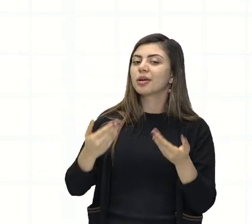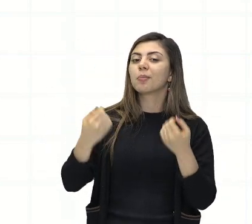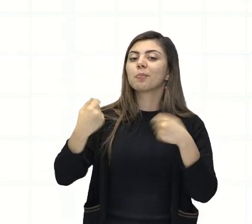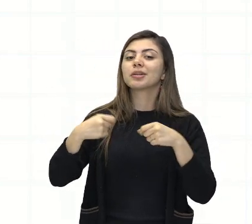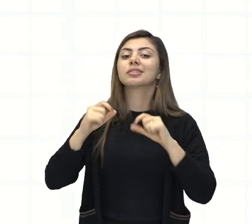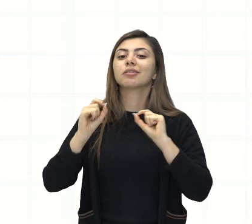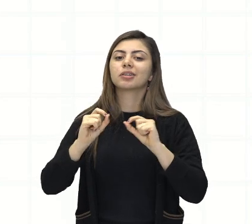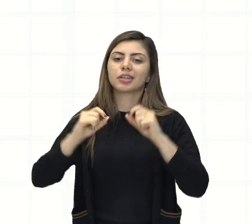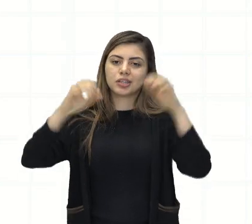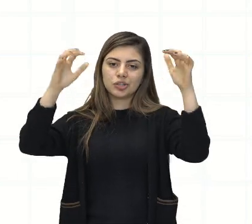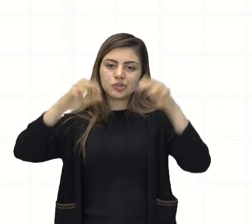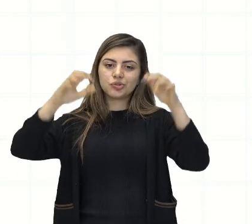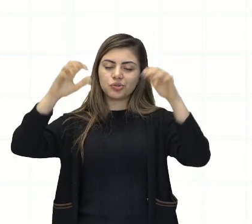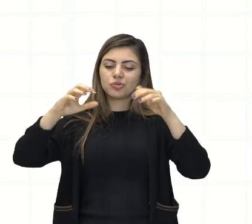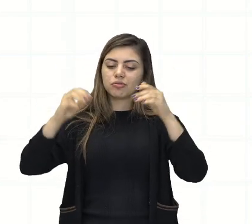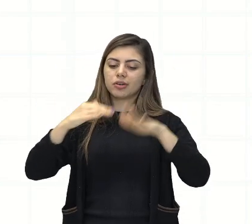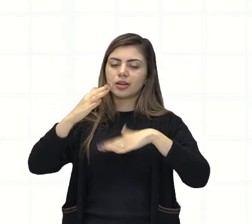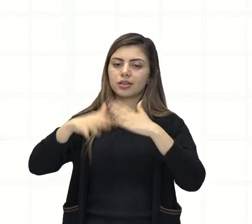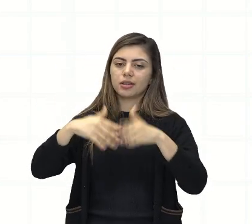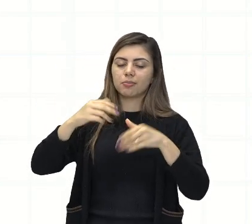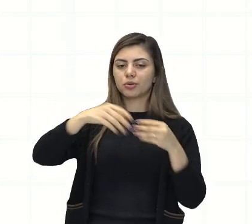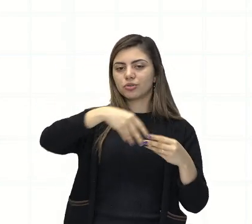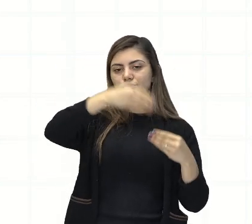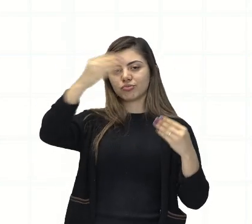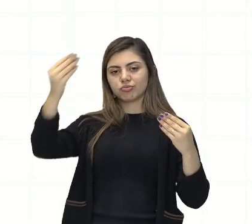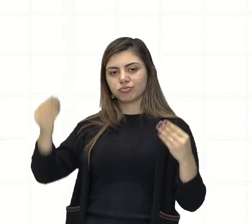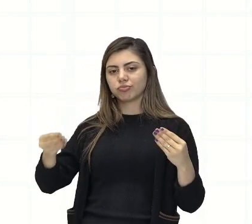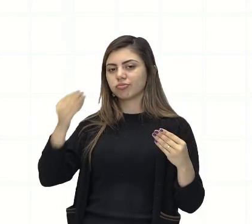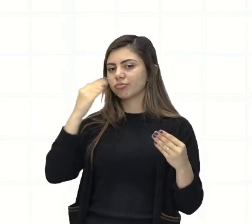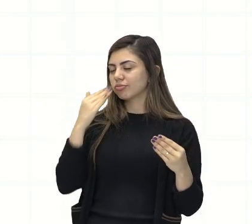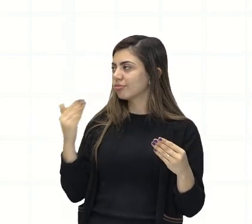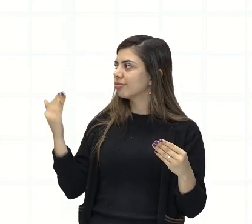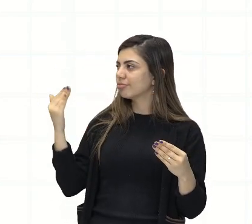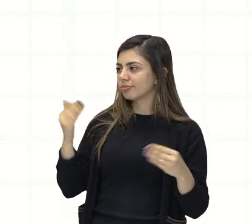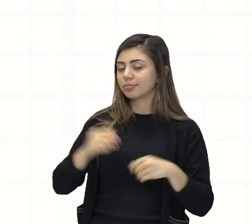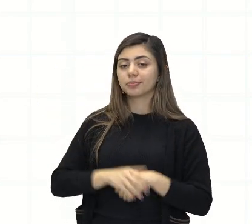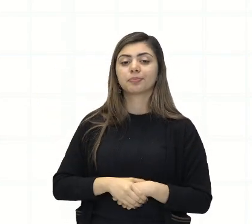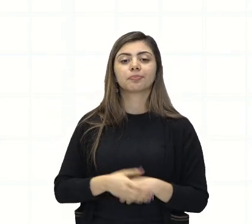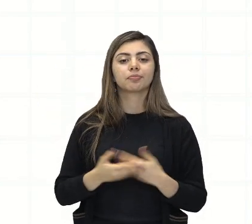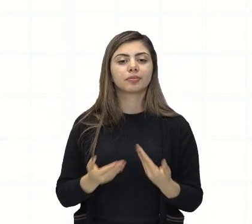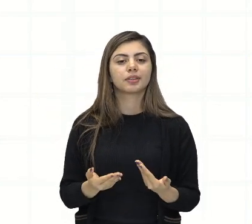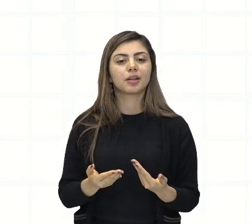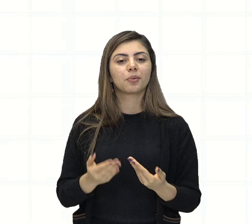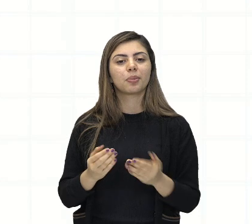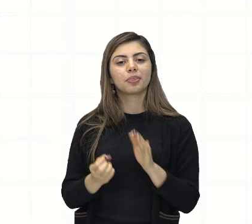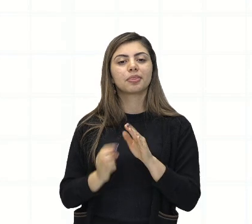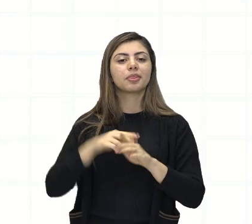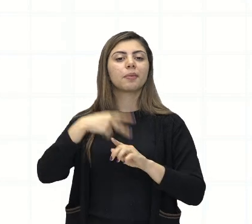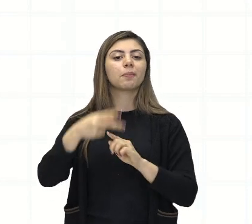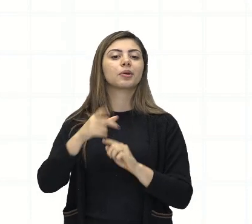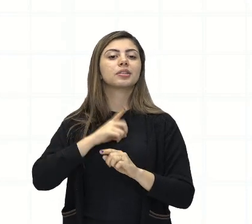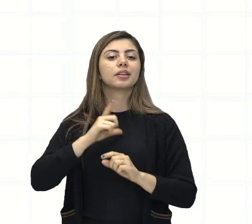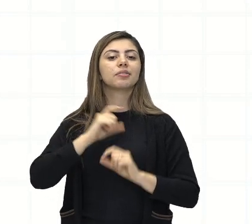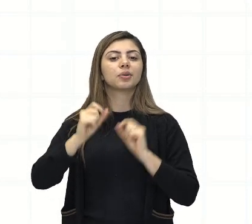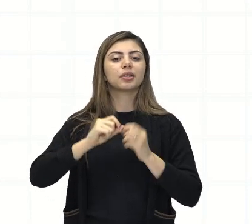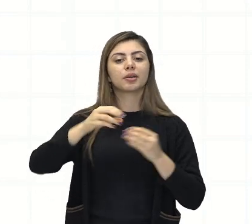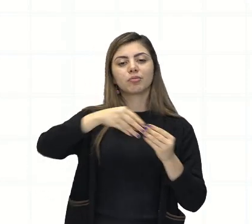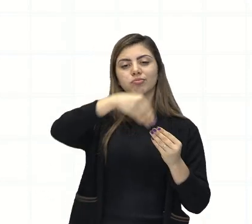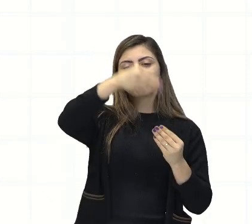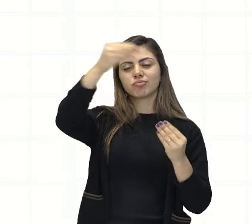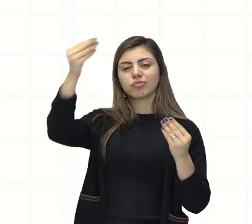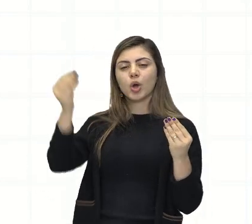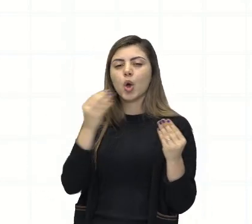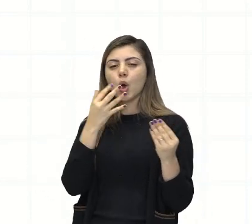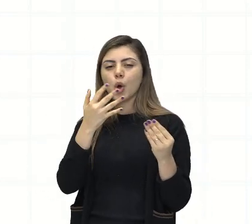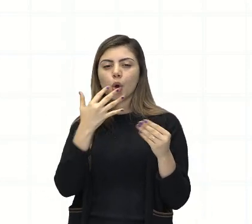ter a chuva com aquele processo, acho que de refração. E logo aparecia o arco da velha sobressaído em